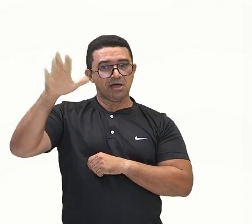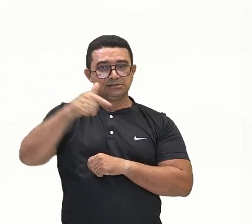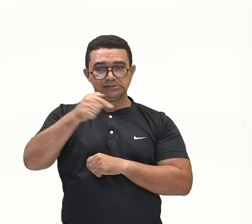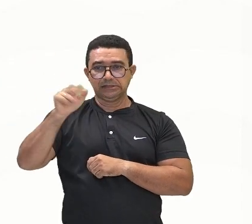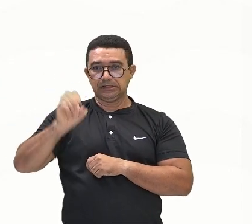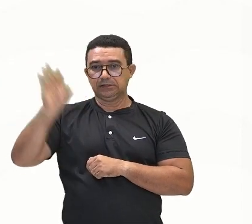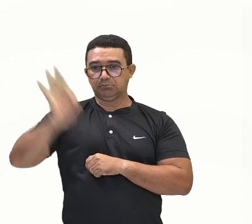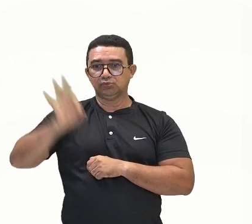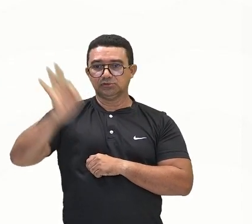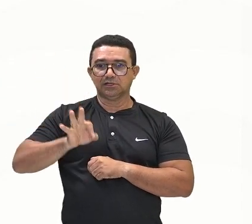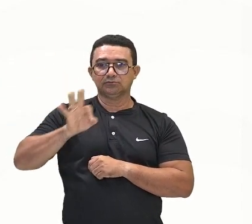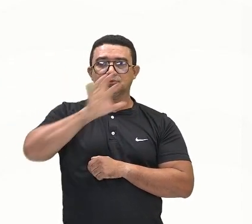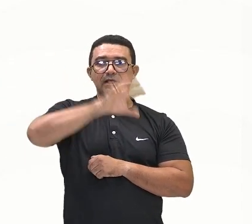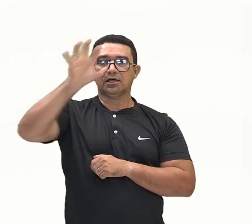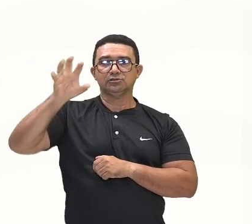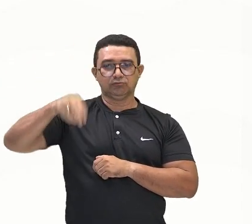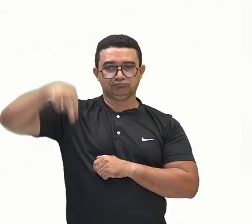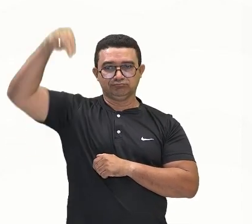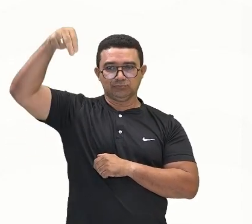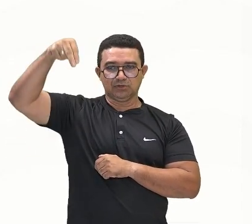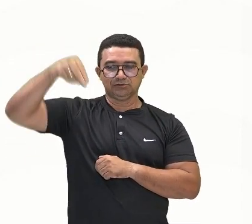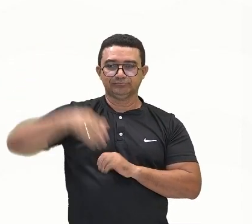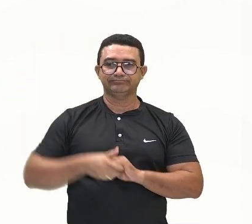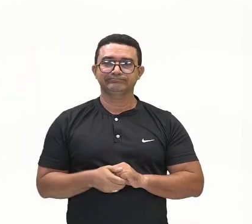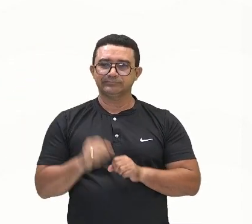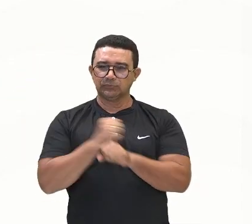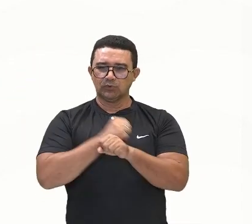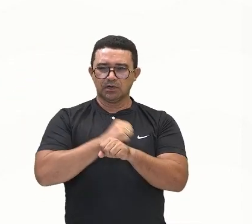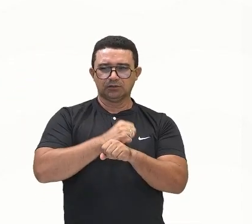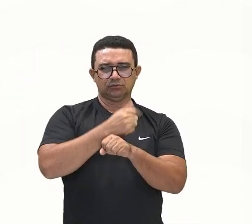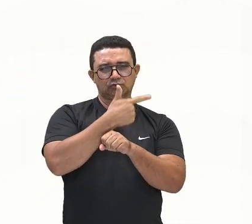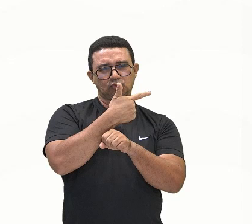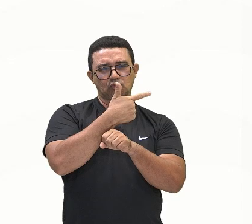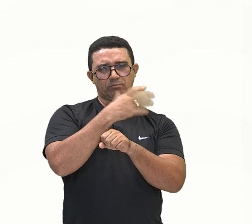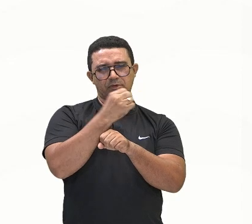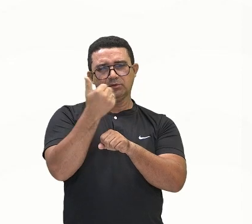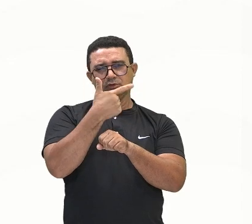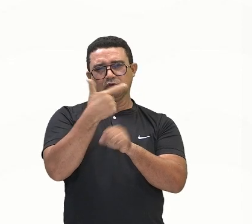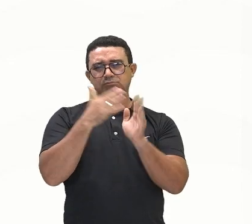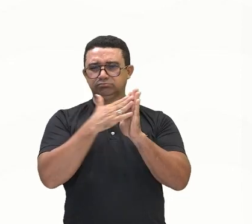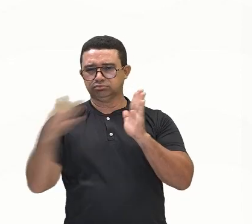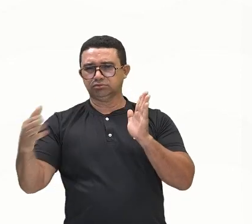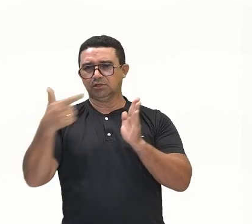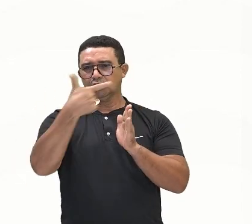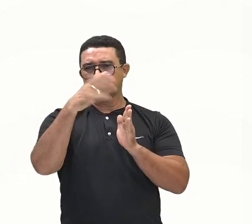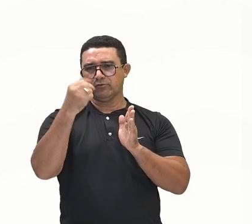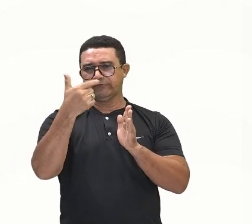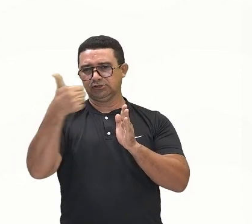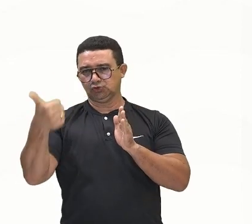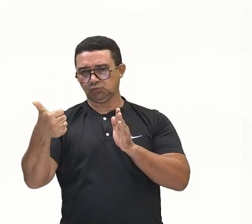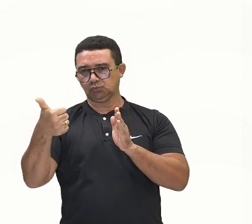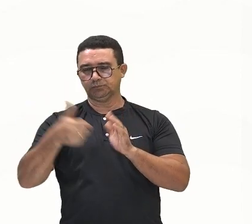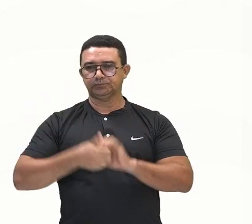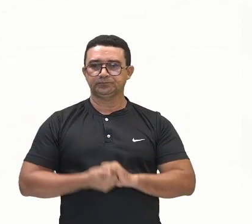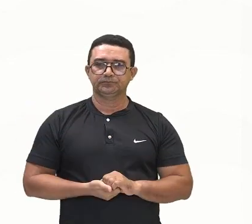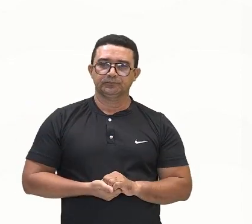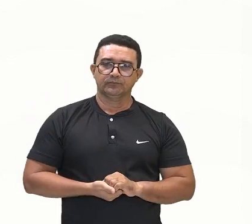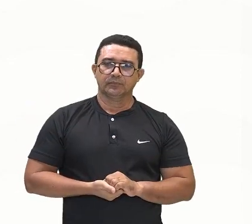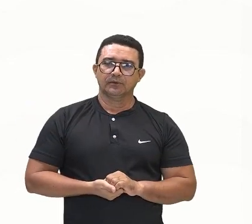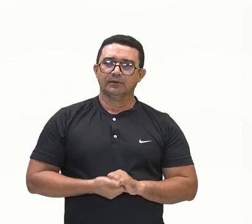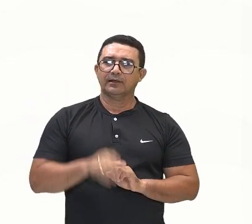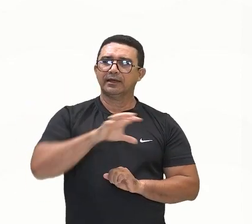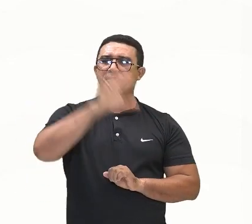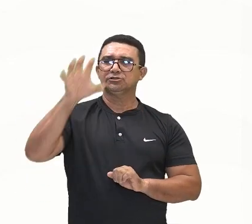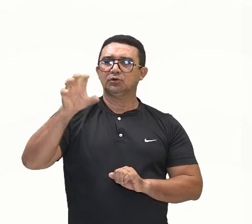na região norte. Isso nos anos 2012 e 2021. Já nas regiões sul